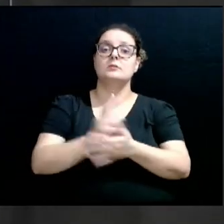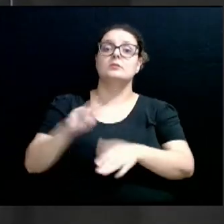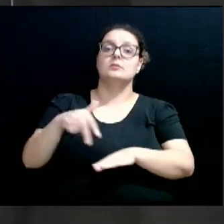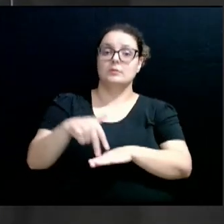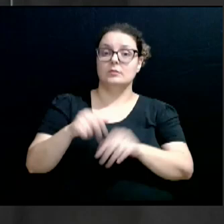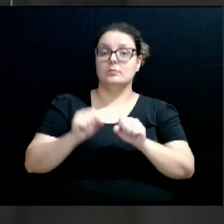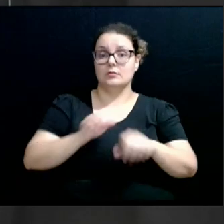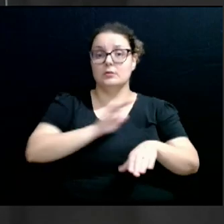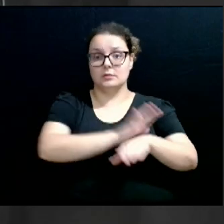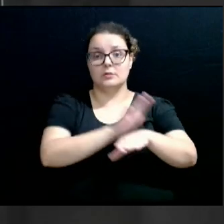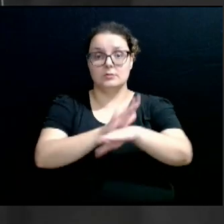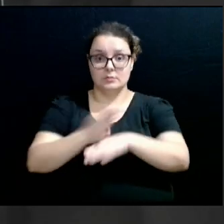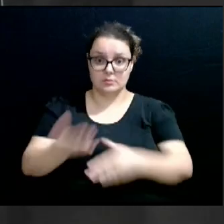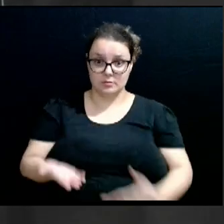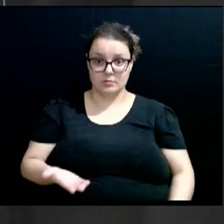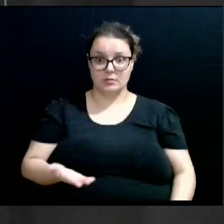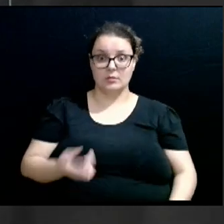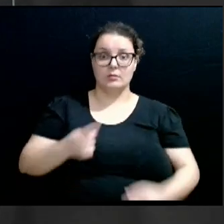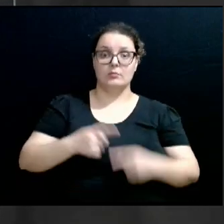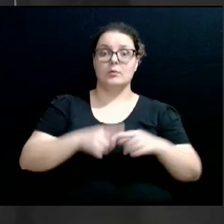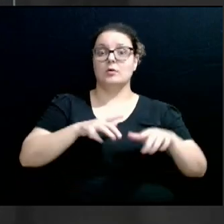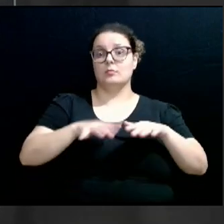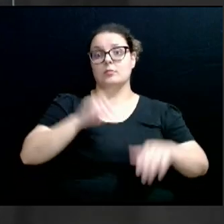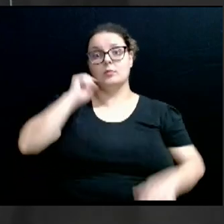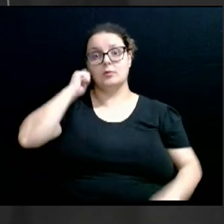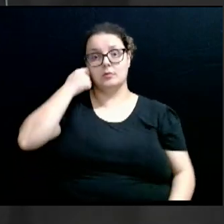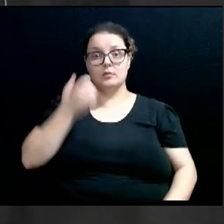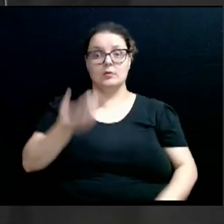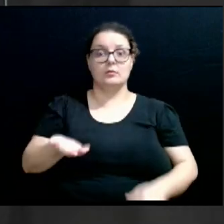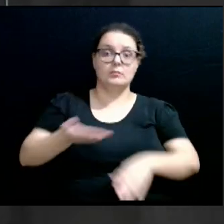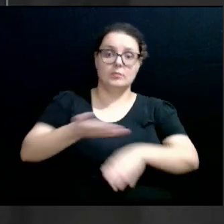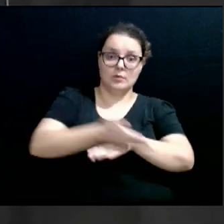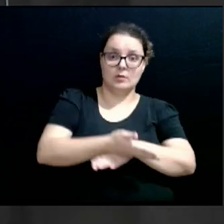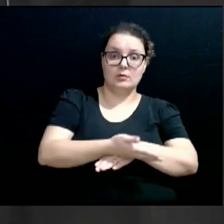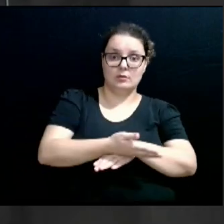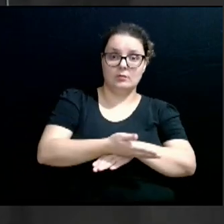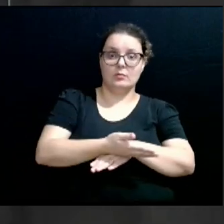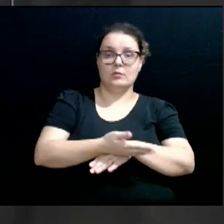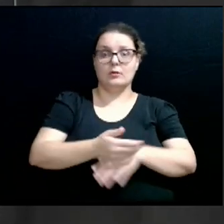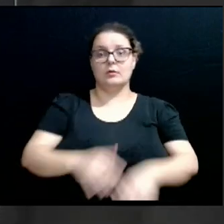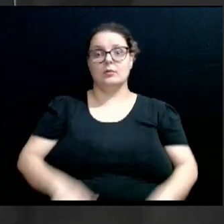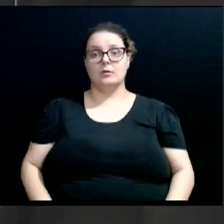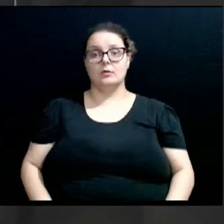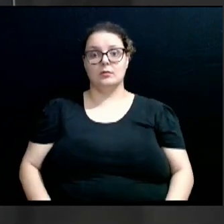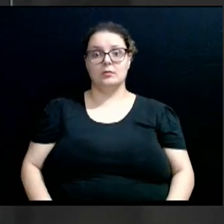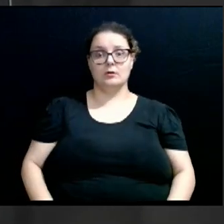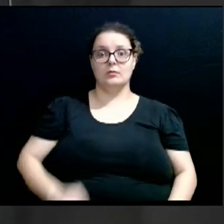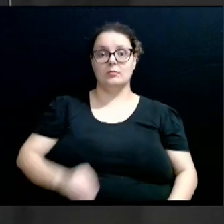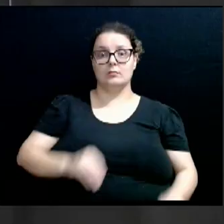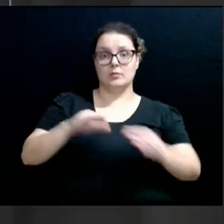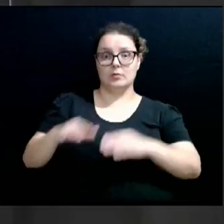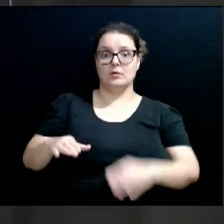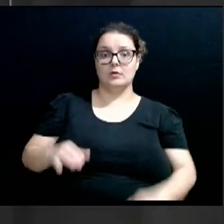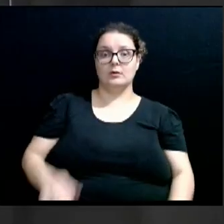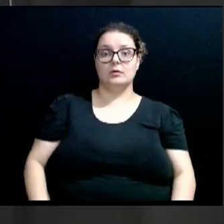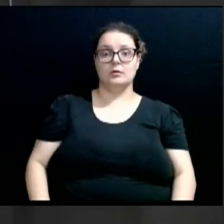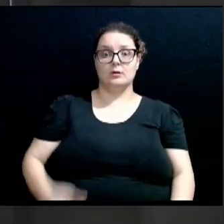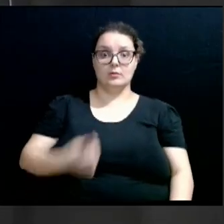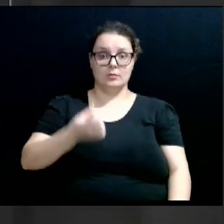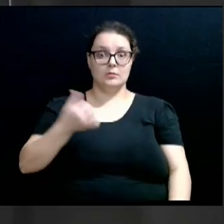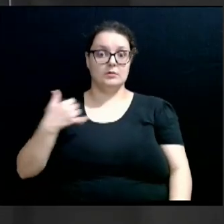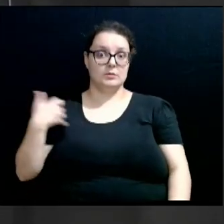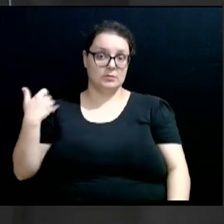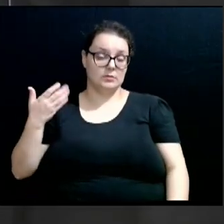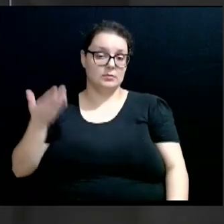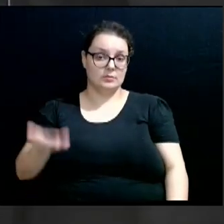Tanto que eu entrei no movimento negro em Leme muito cedo. Eu morei em Leme, né? Depois que eu fui pra lá, morei lá em Leme com 16 anos, eu tava lá. E eu fiz parte do movimento negro